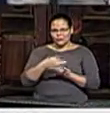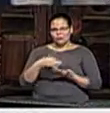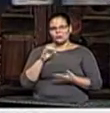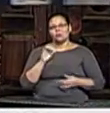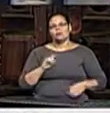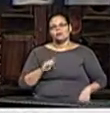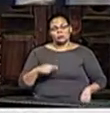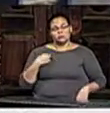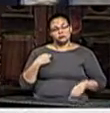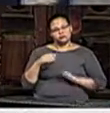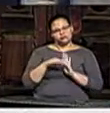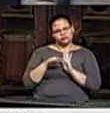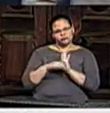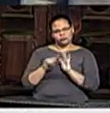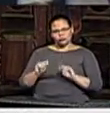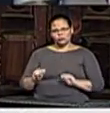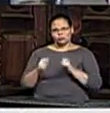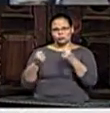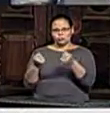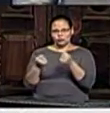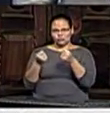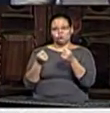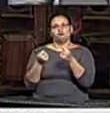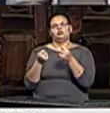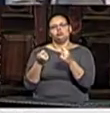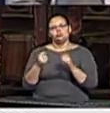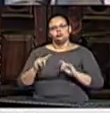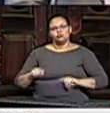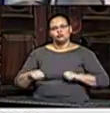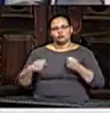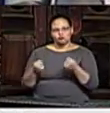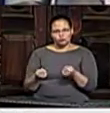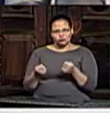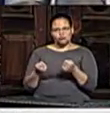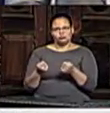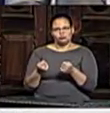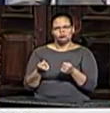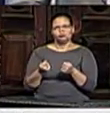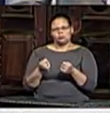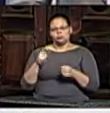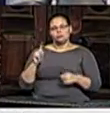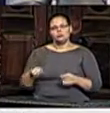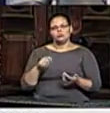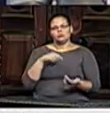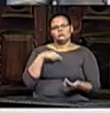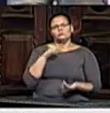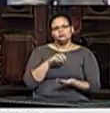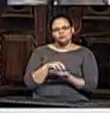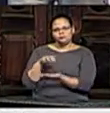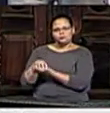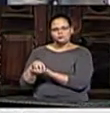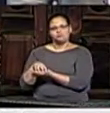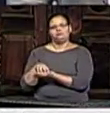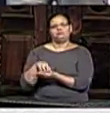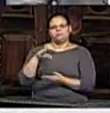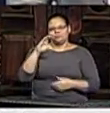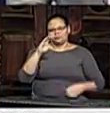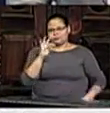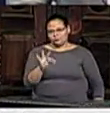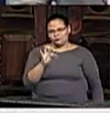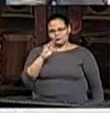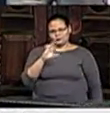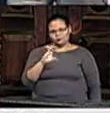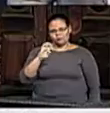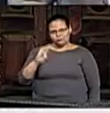Eu montei uma controladoria, um controller formado por auditores do Tribunal de Contas,